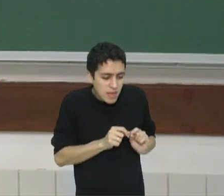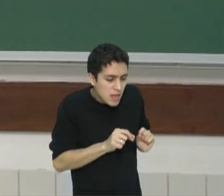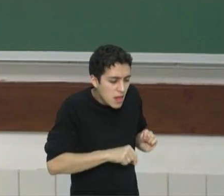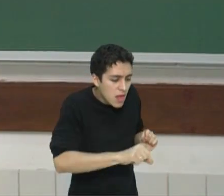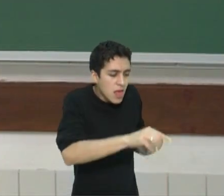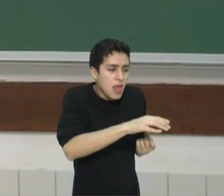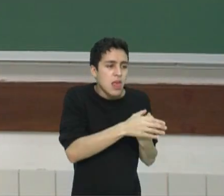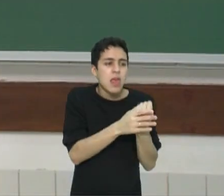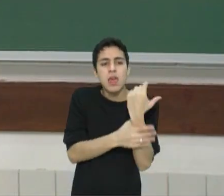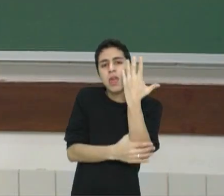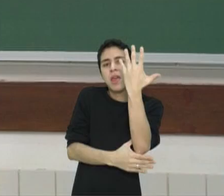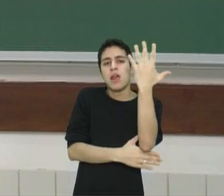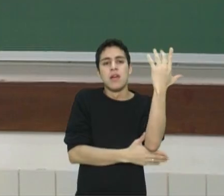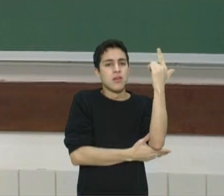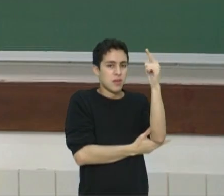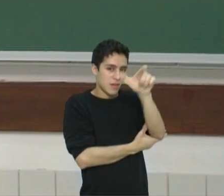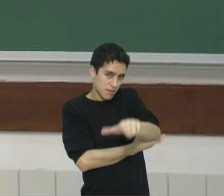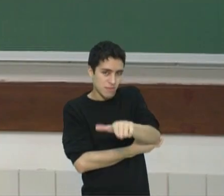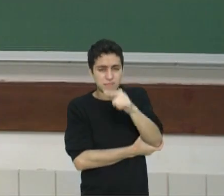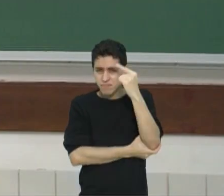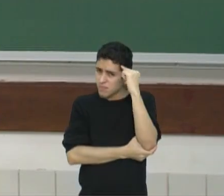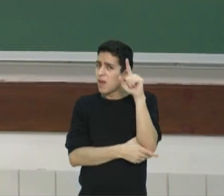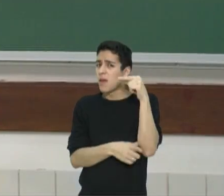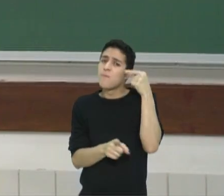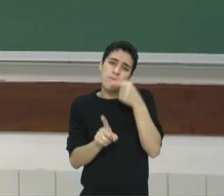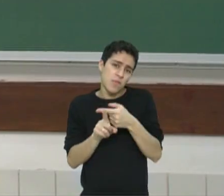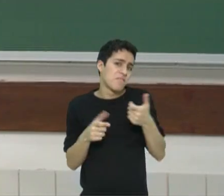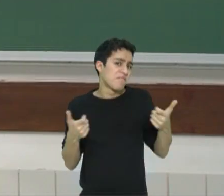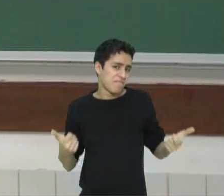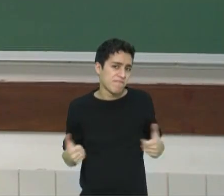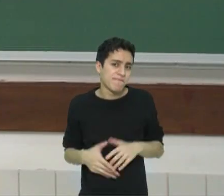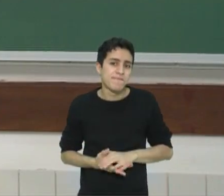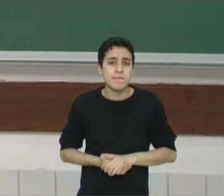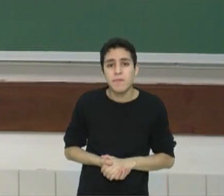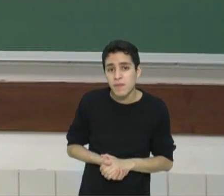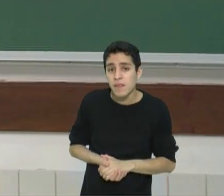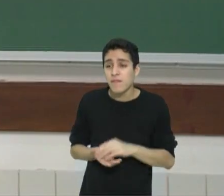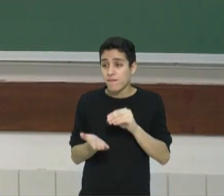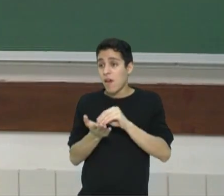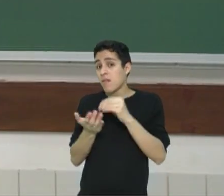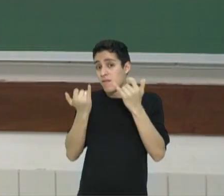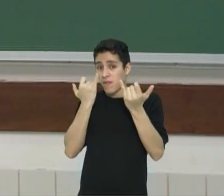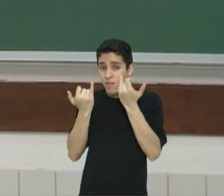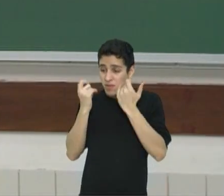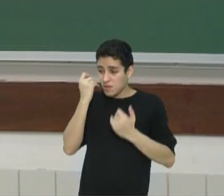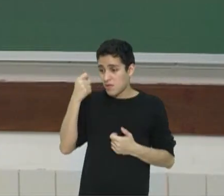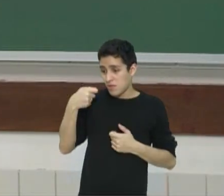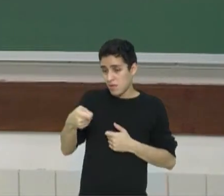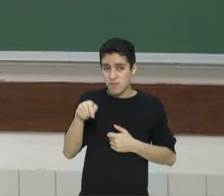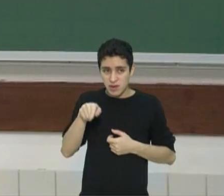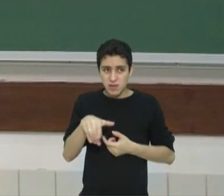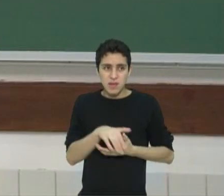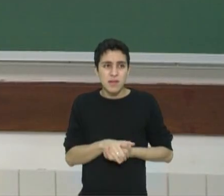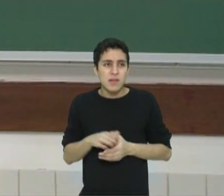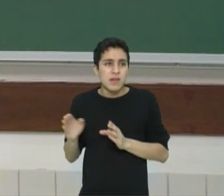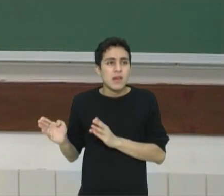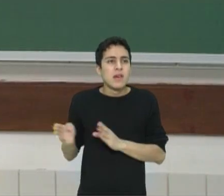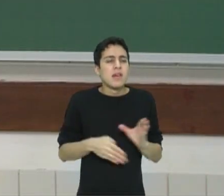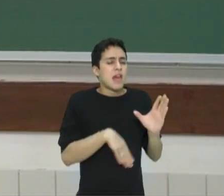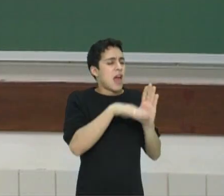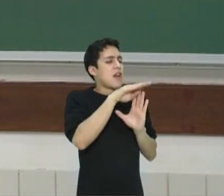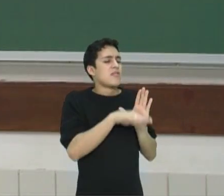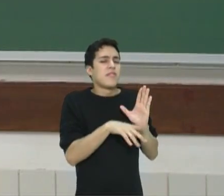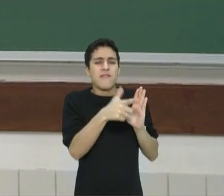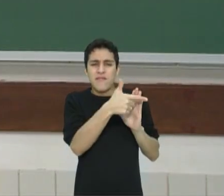Positivo né infelizmente a gente não tem acesso essas notícias e aqui trouxe Agenda 21 não vou ficar